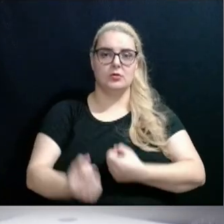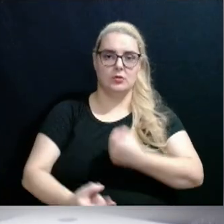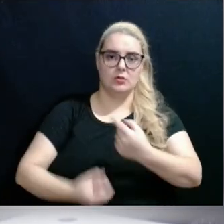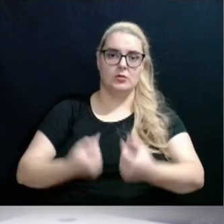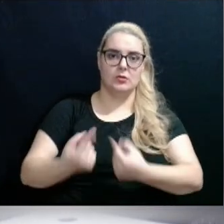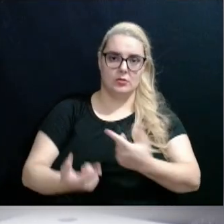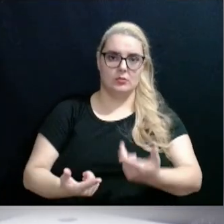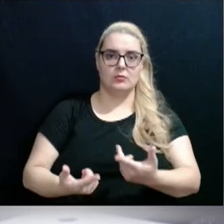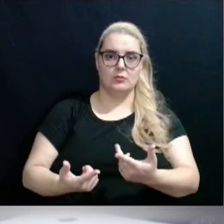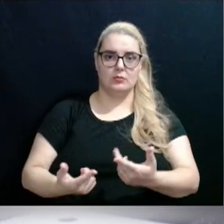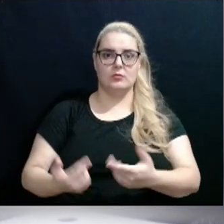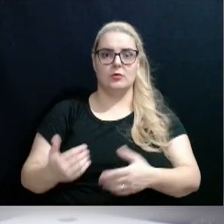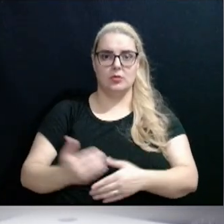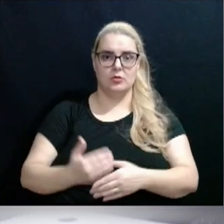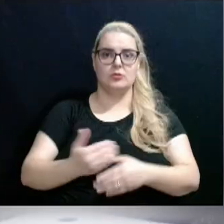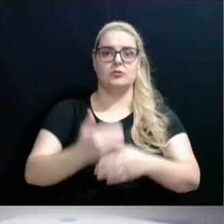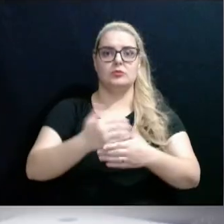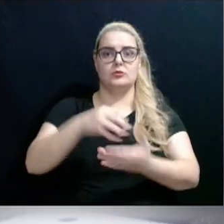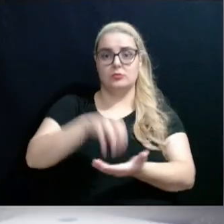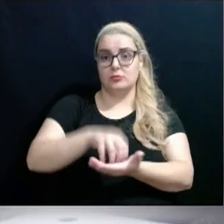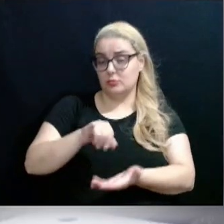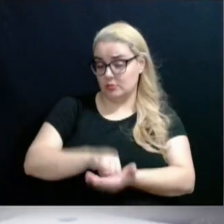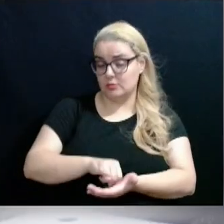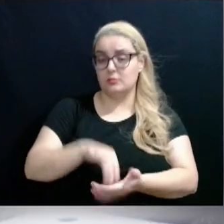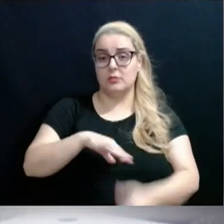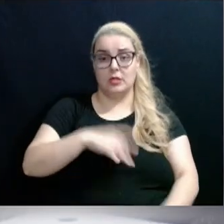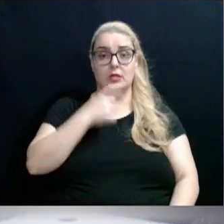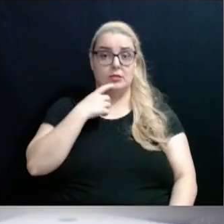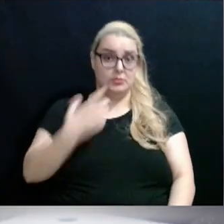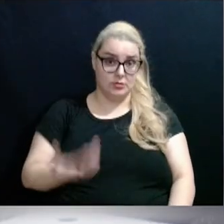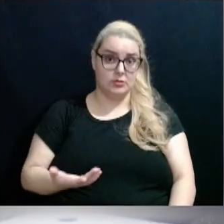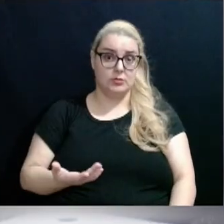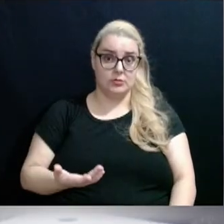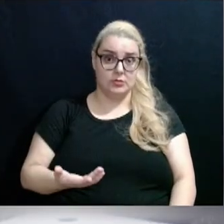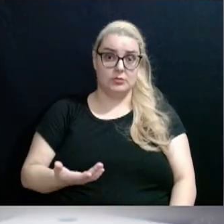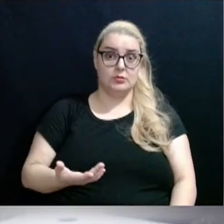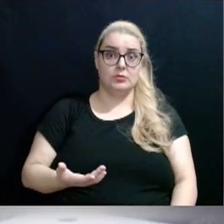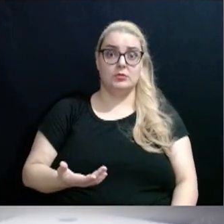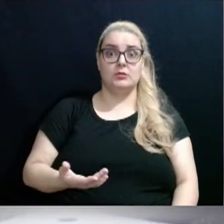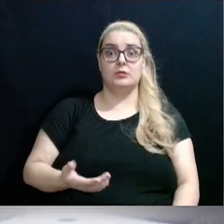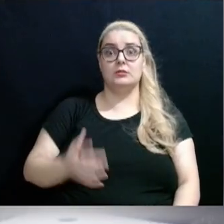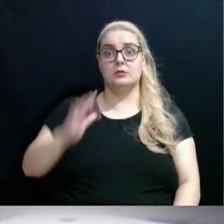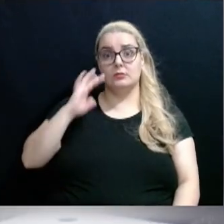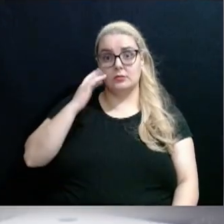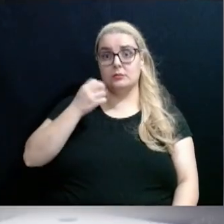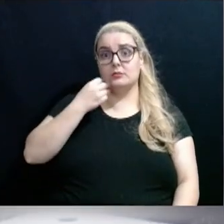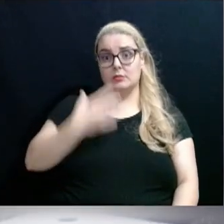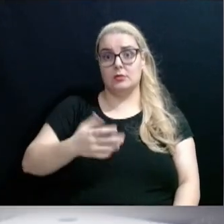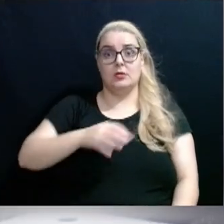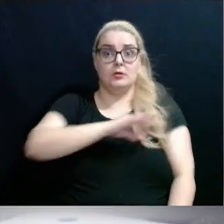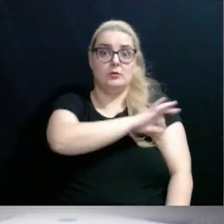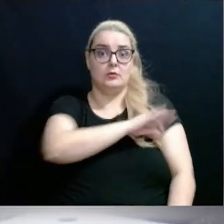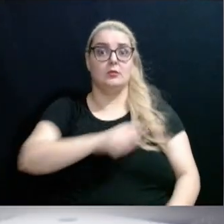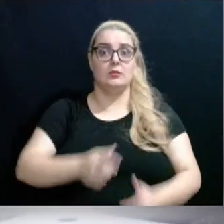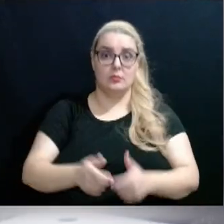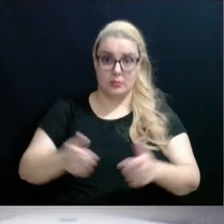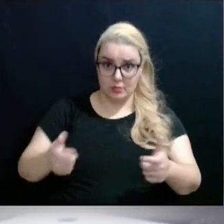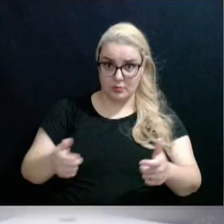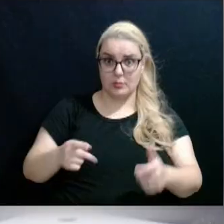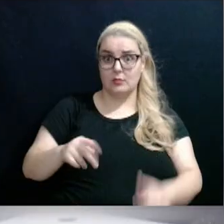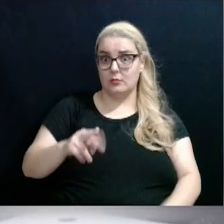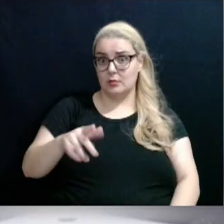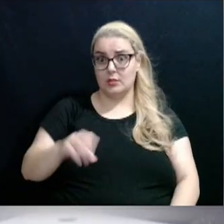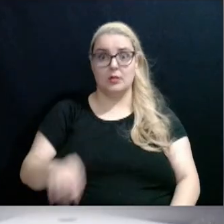alguns empreendimentos no centro da cidade de Campinas. Então houve por bem que a prefeitura prorrogasse esse prazo.